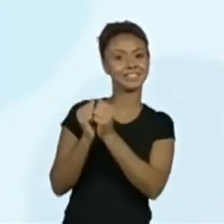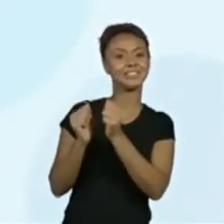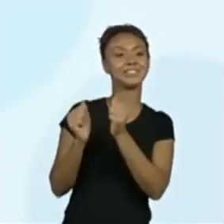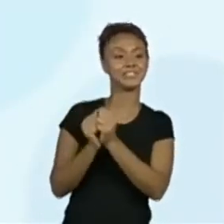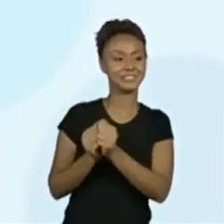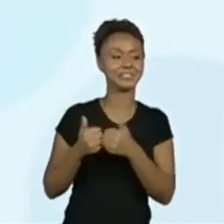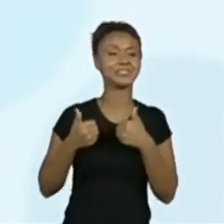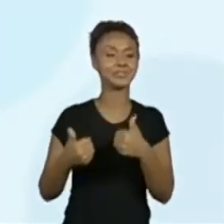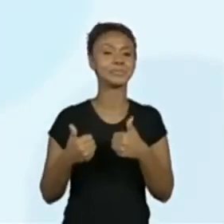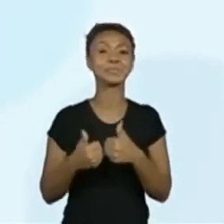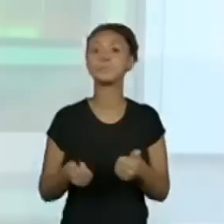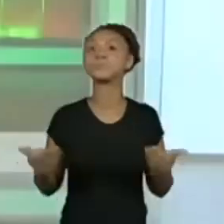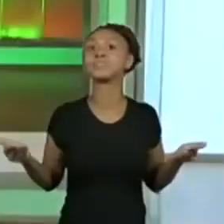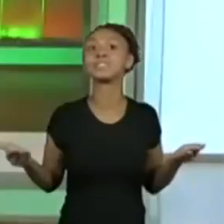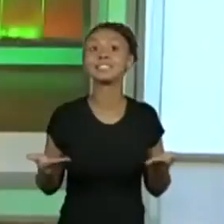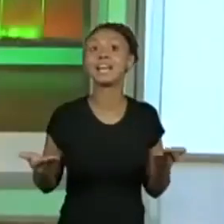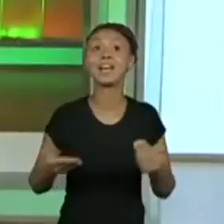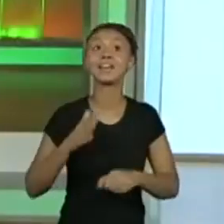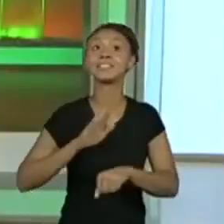nós vamos fazer?